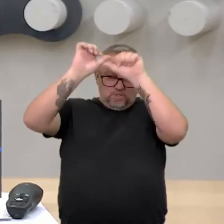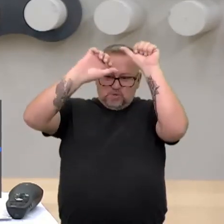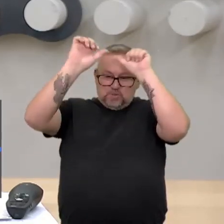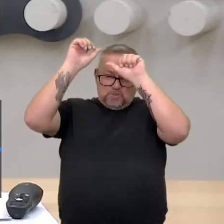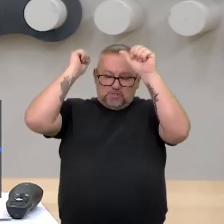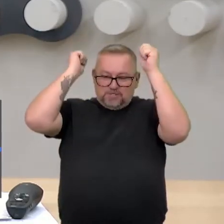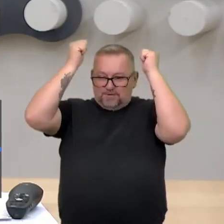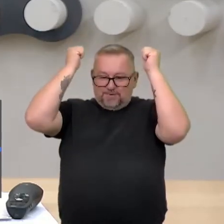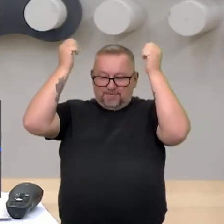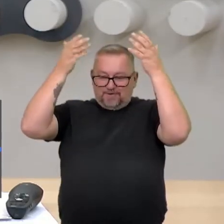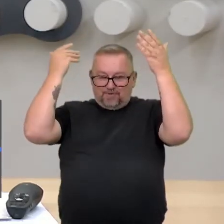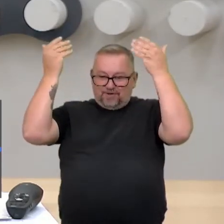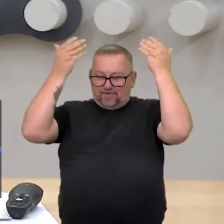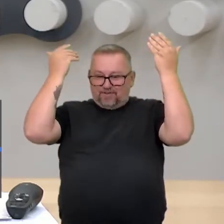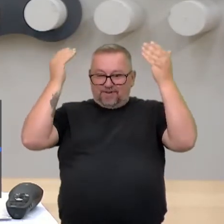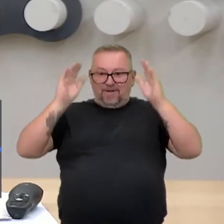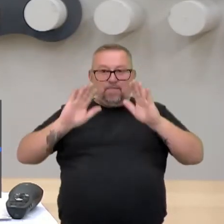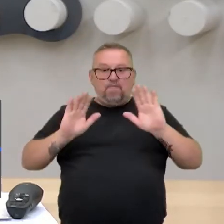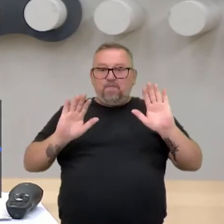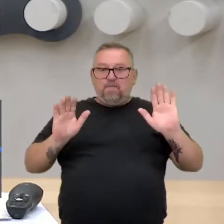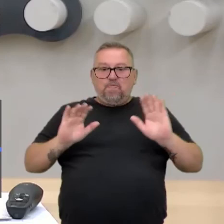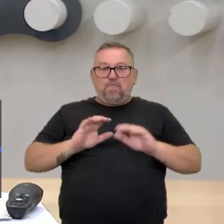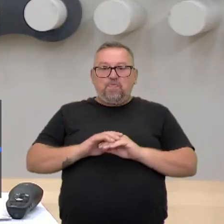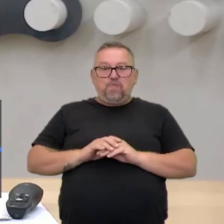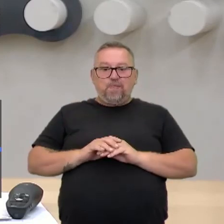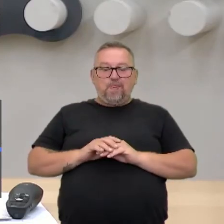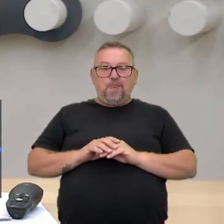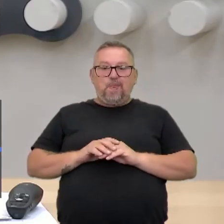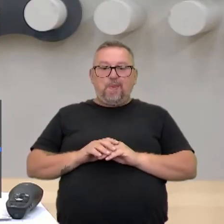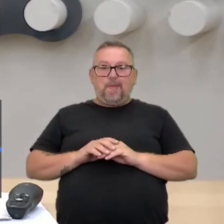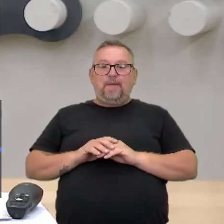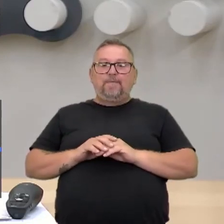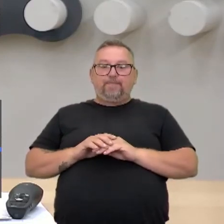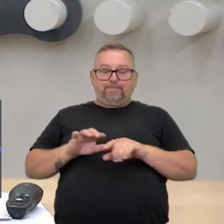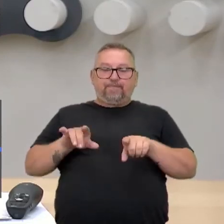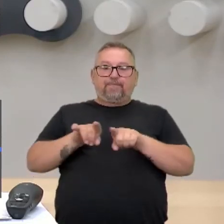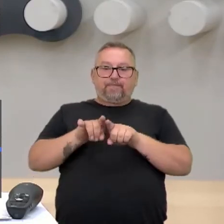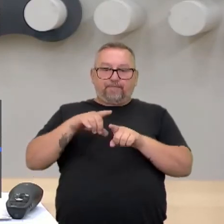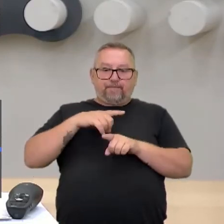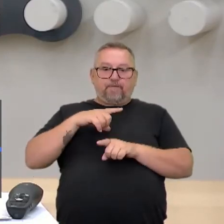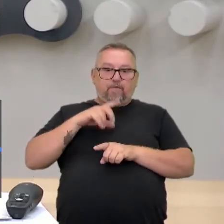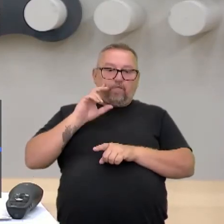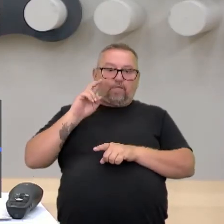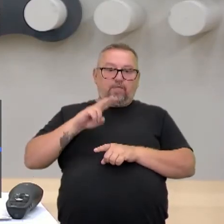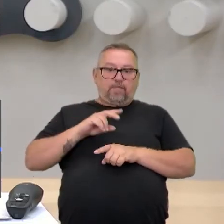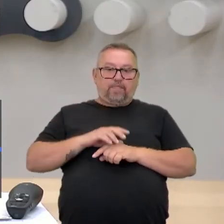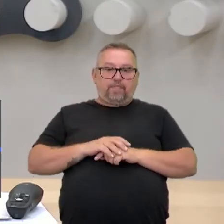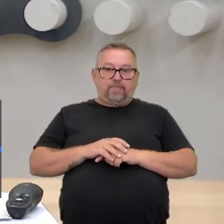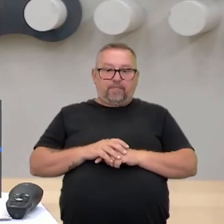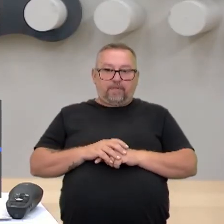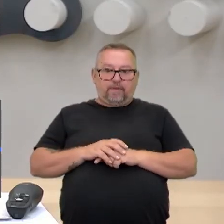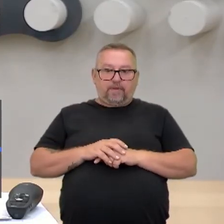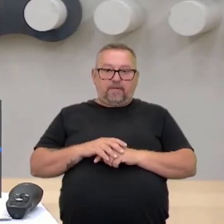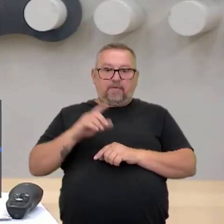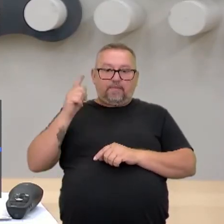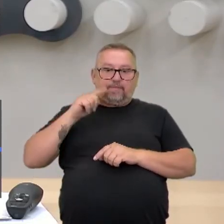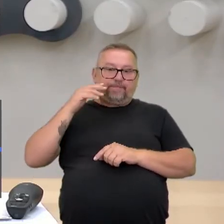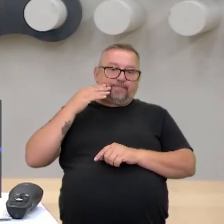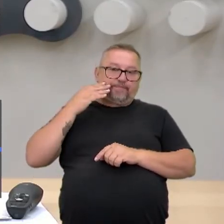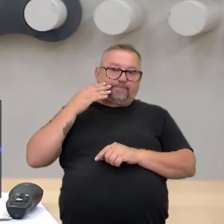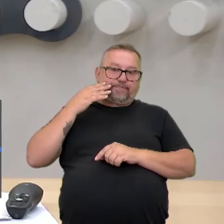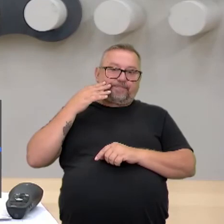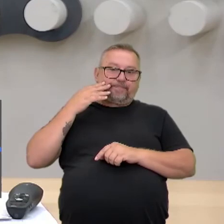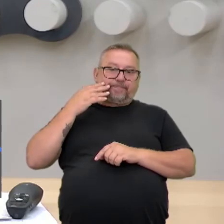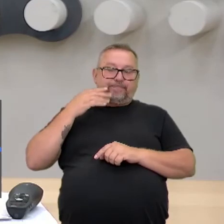mundo já né não é nem um pouco simples e há também aqueles que criticam fortemente a teoria cartesiana por entendê-la